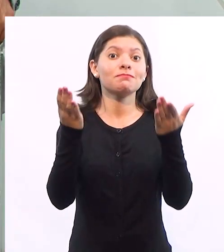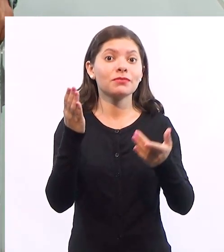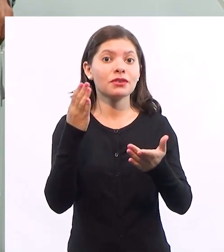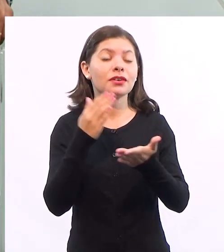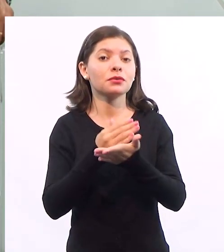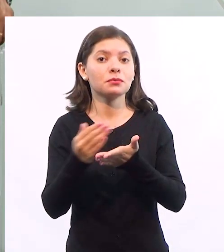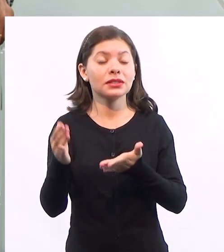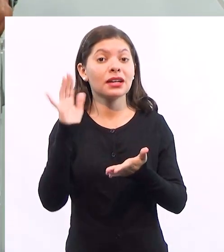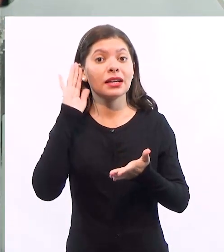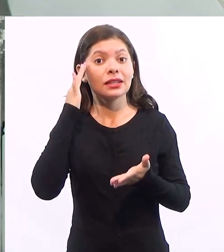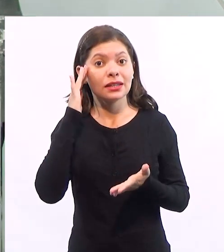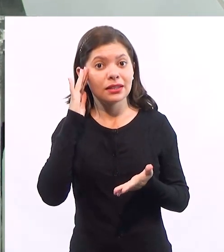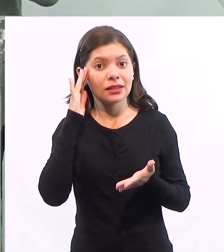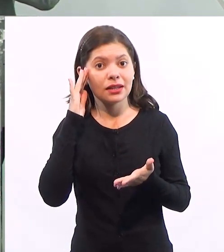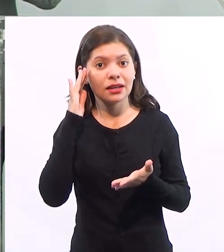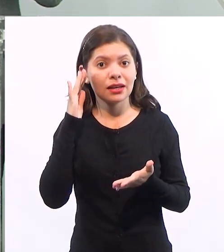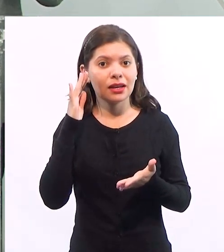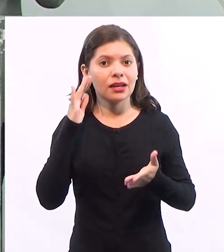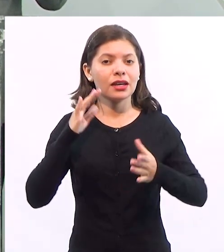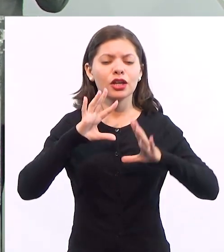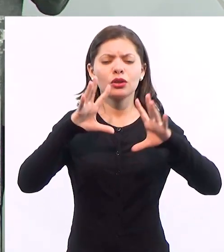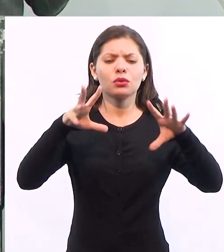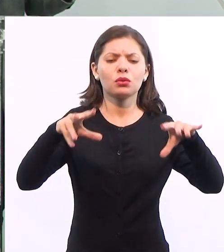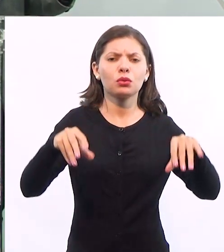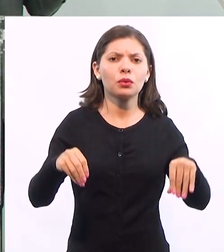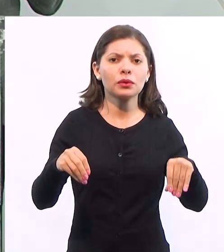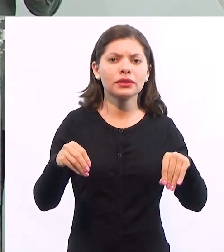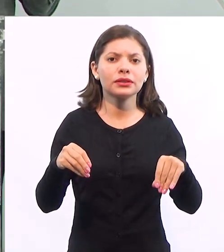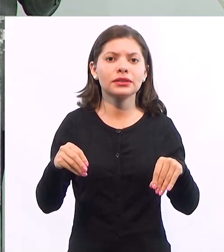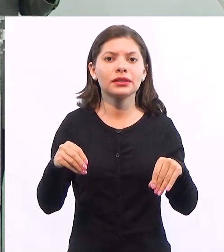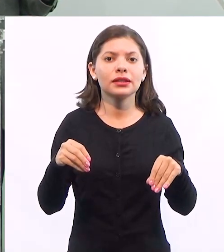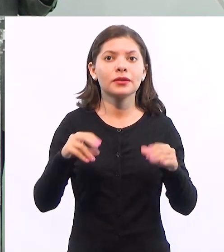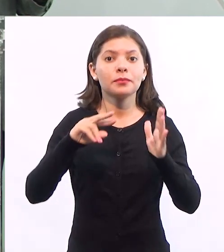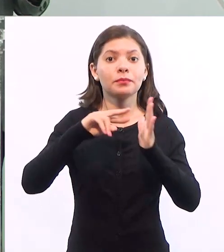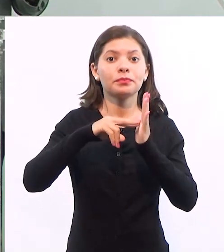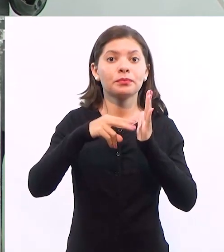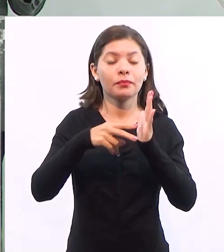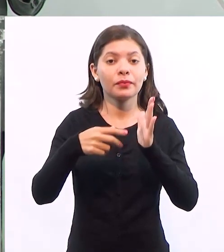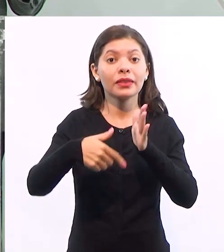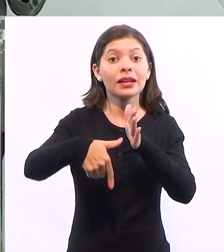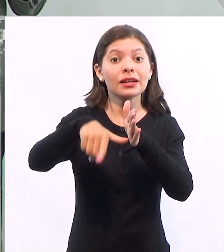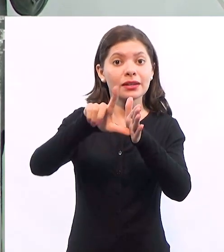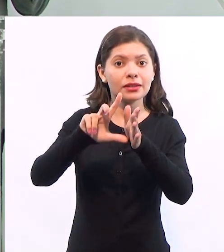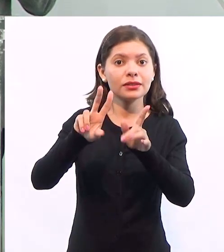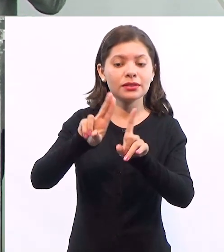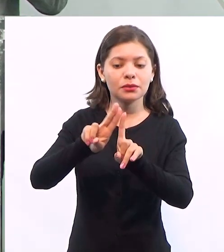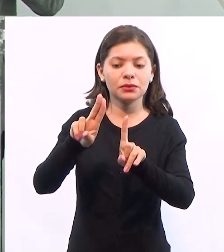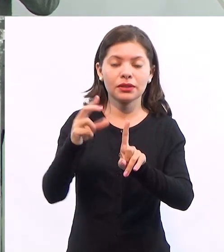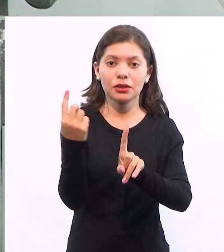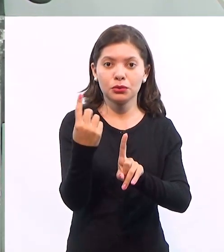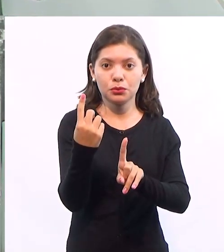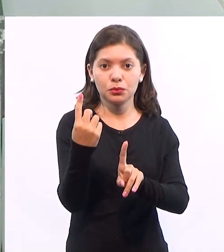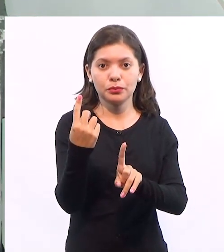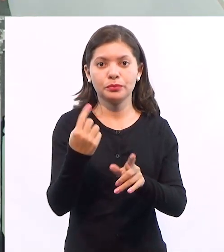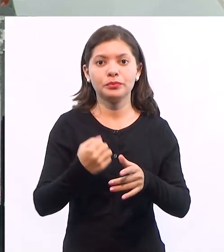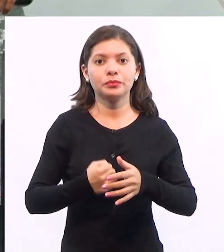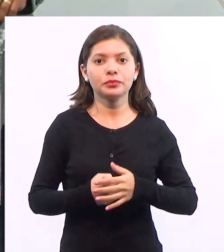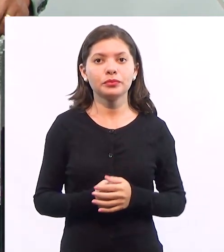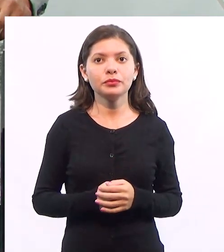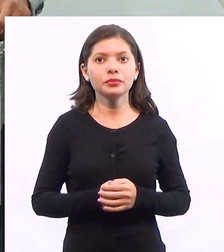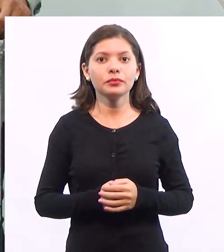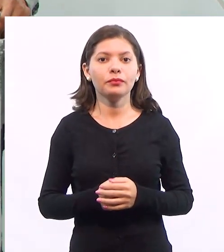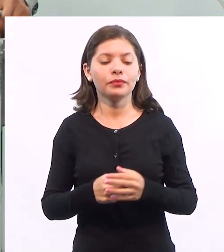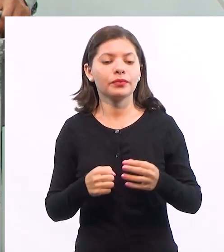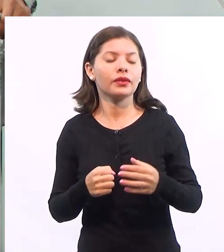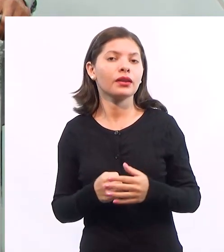começar a compreender que elas fazem menção às teorias que nós falamos na unidade 1, que é a teoria